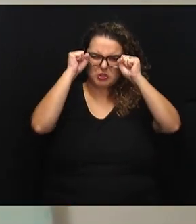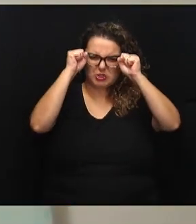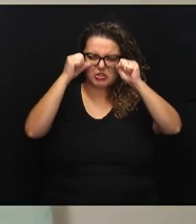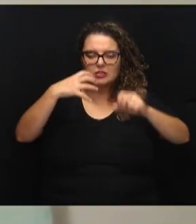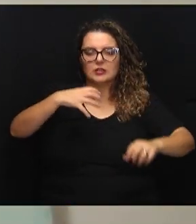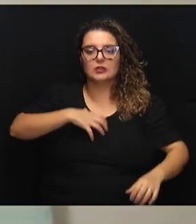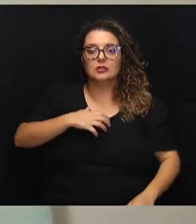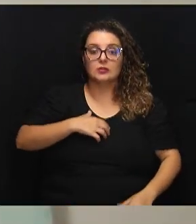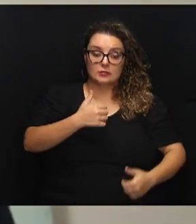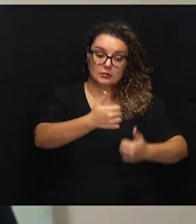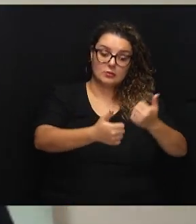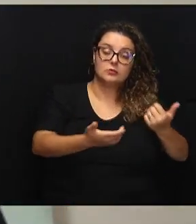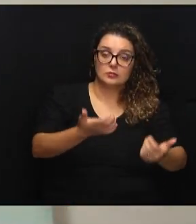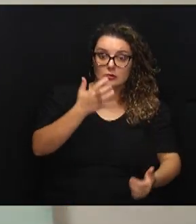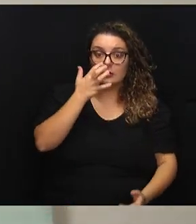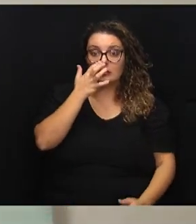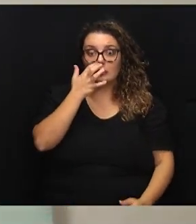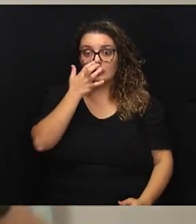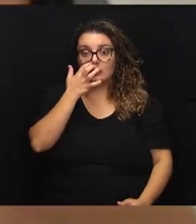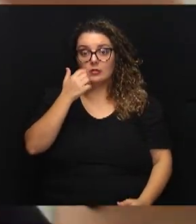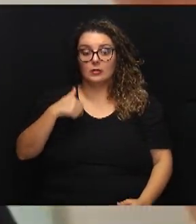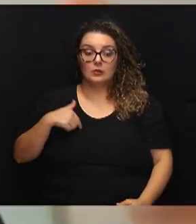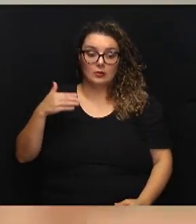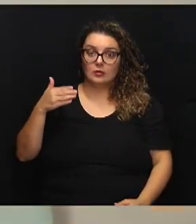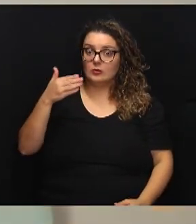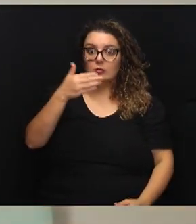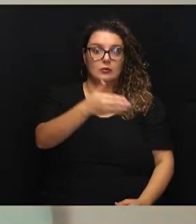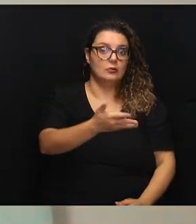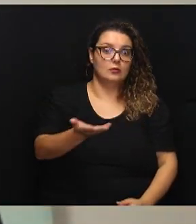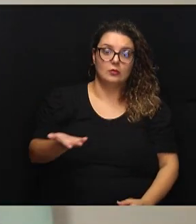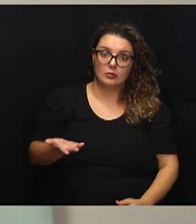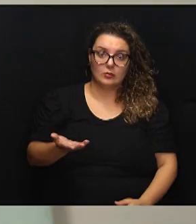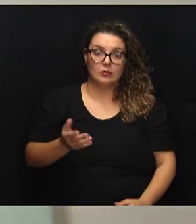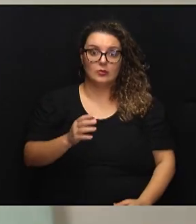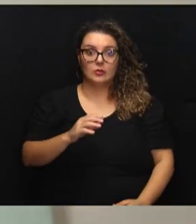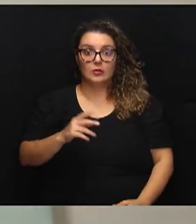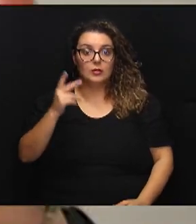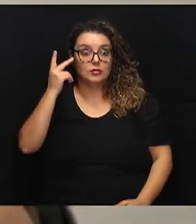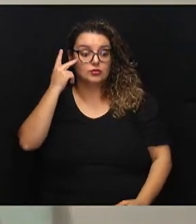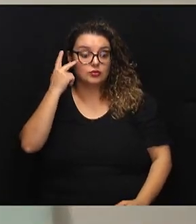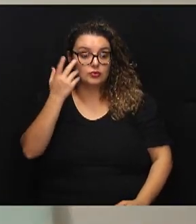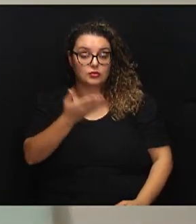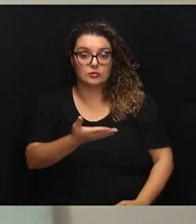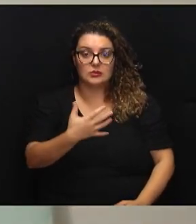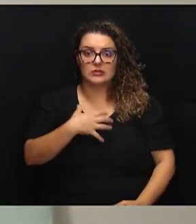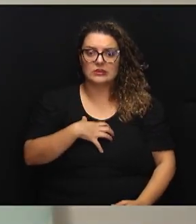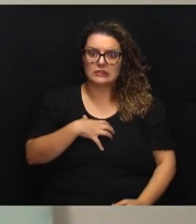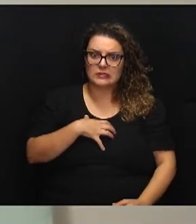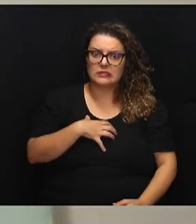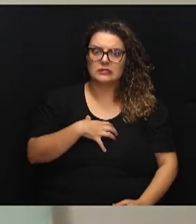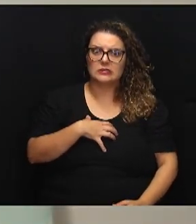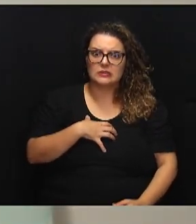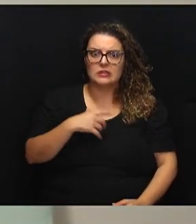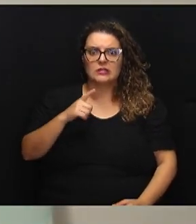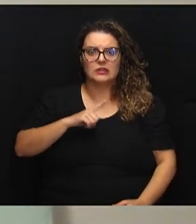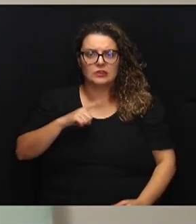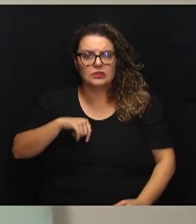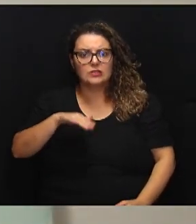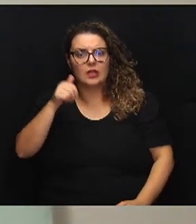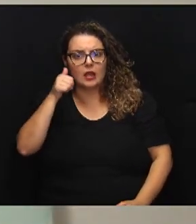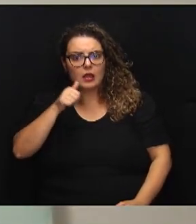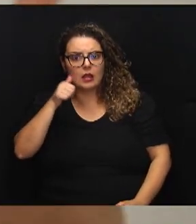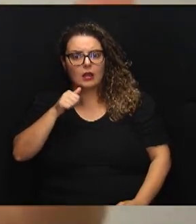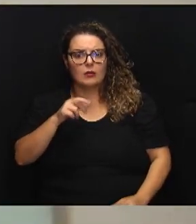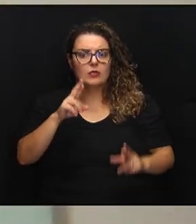do jogo. Então, tipo, nossa, fui naquele jogo do São Paulo e senti que, nossa, tinha presença mais feminina na